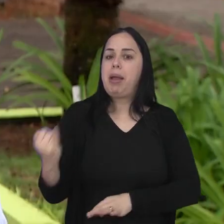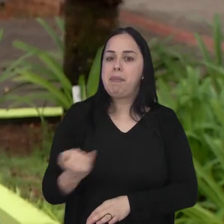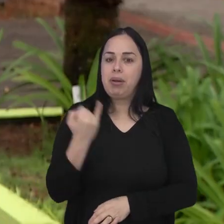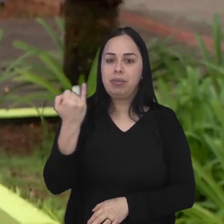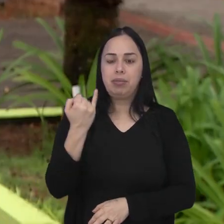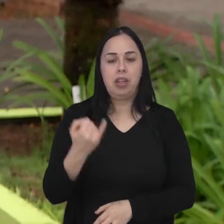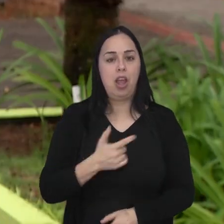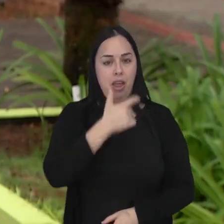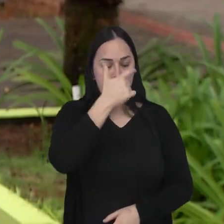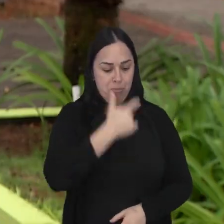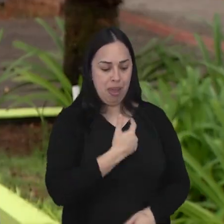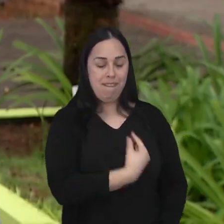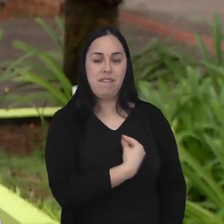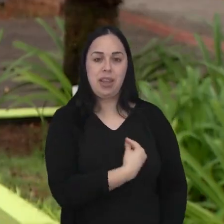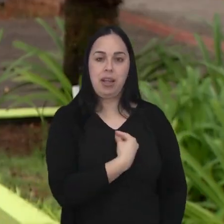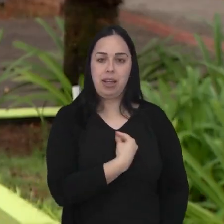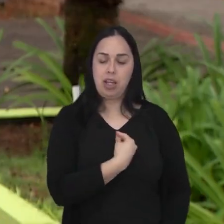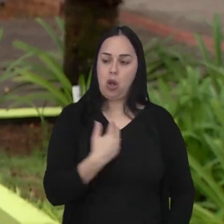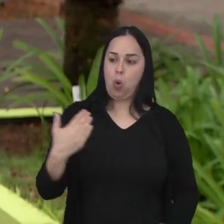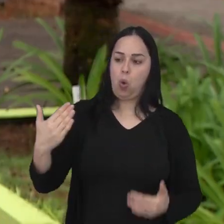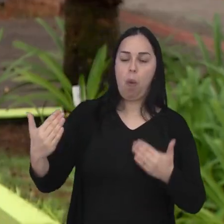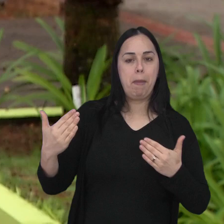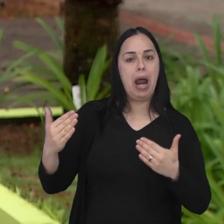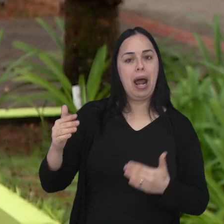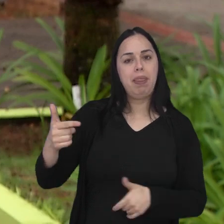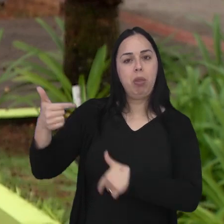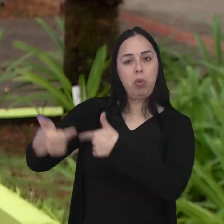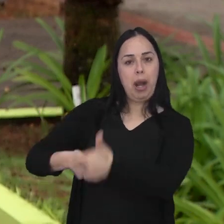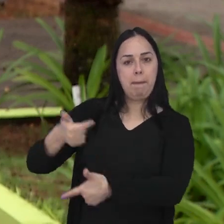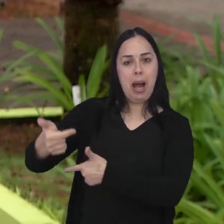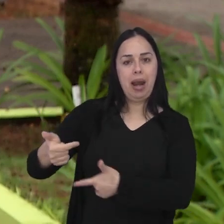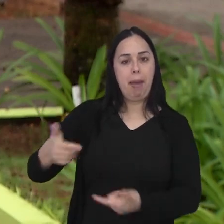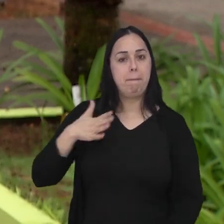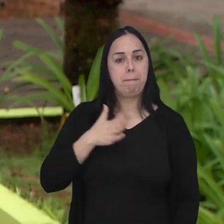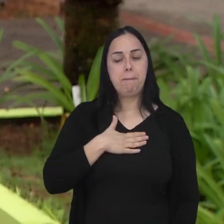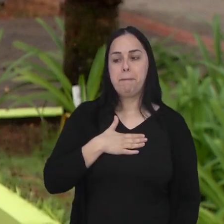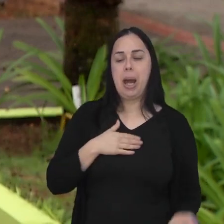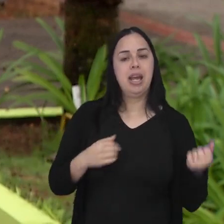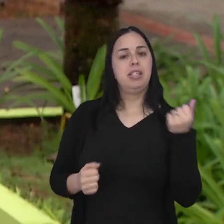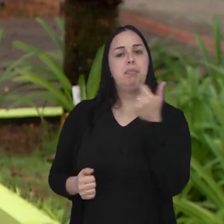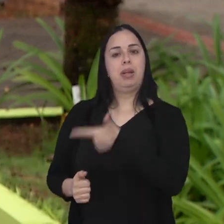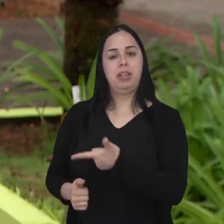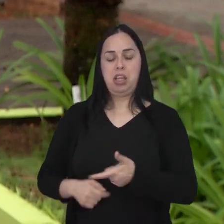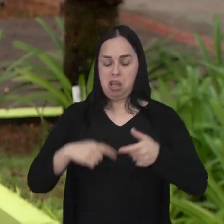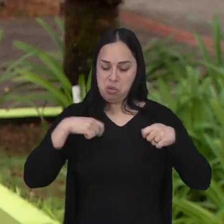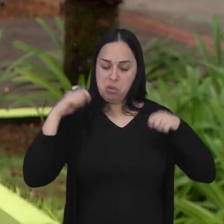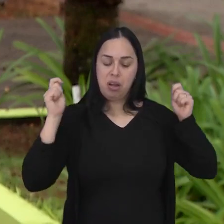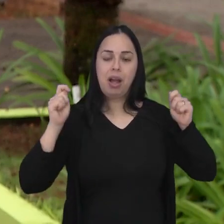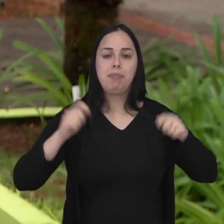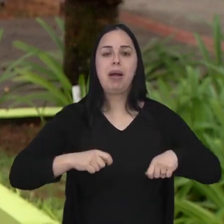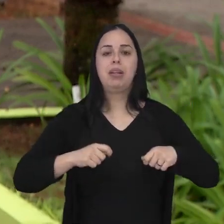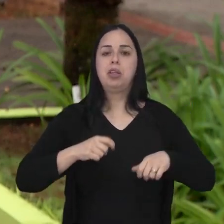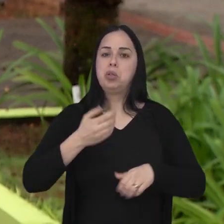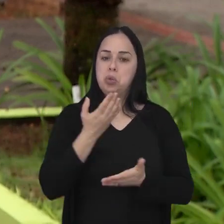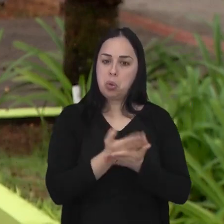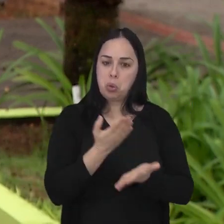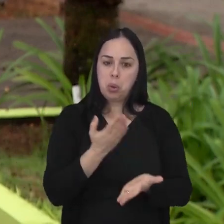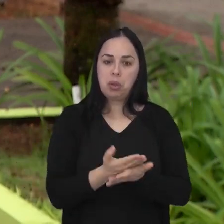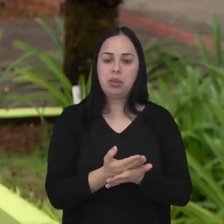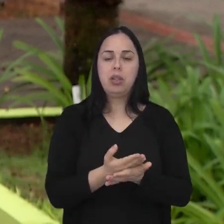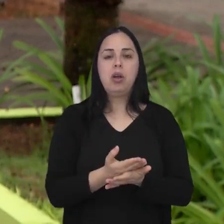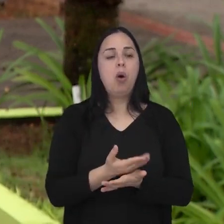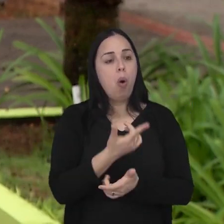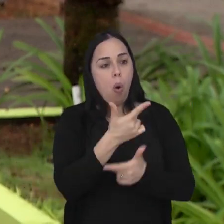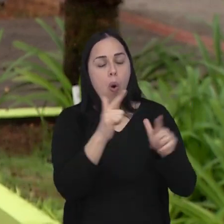saída. A gente é mais importante que o emprego, né? Que outros empregos vão surgir, quando a gente é competente, é